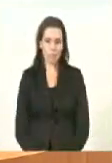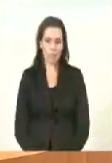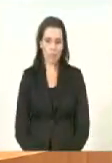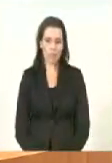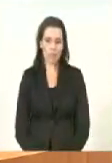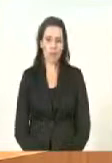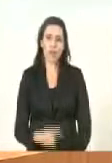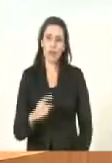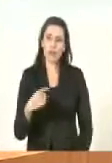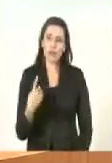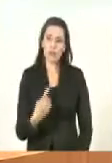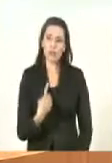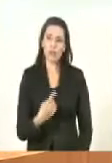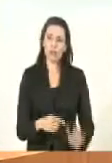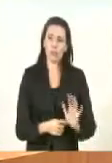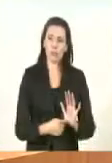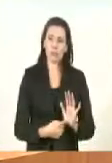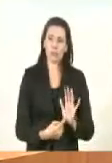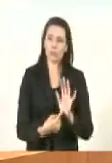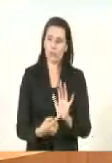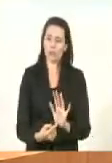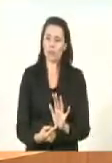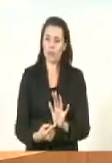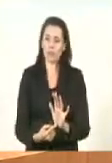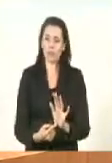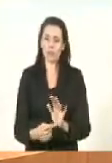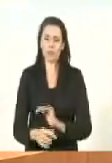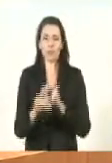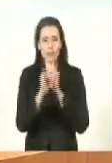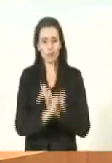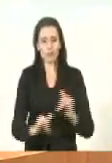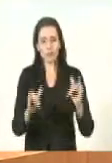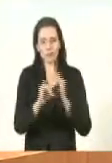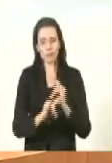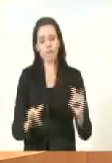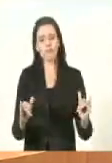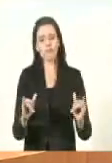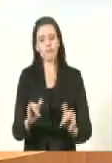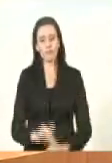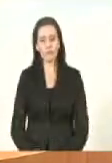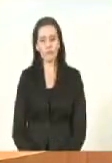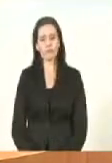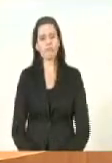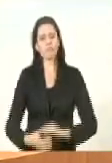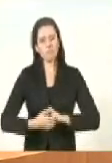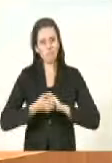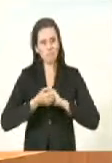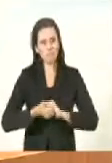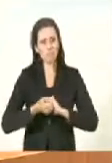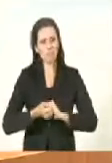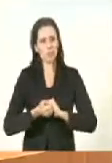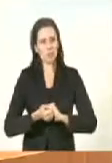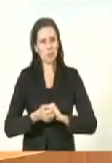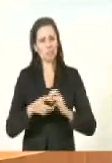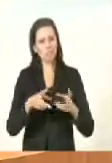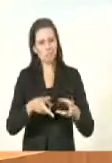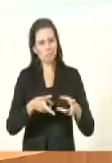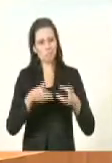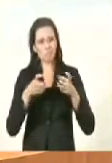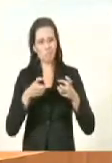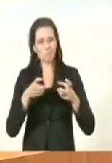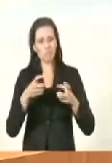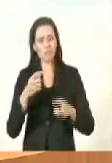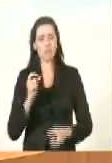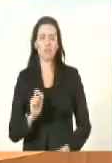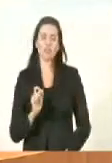aqui exaltar por conta, acima de tudo, do que nós compreendemos, que para buscarmos